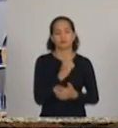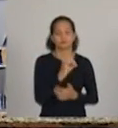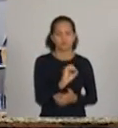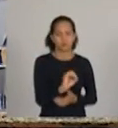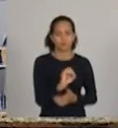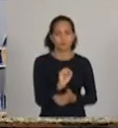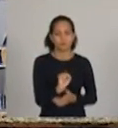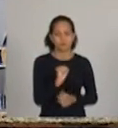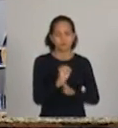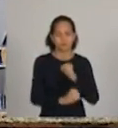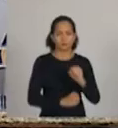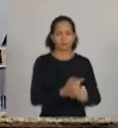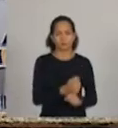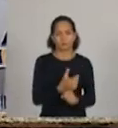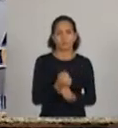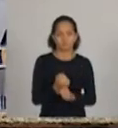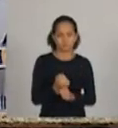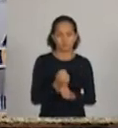08-2021 e